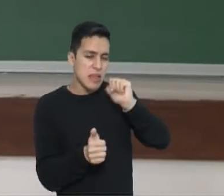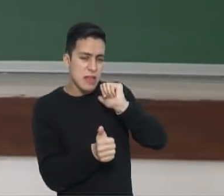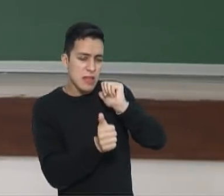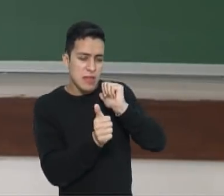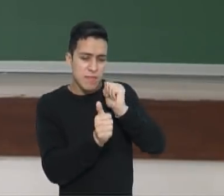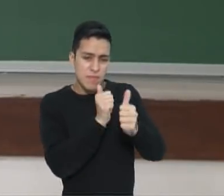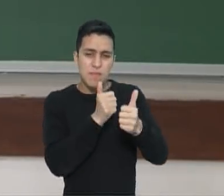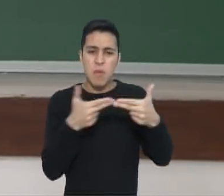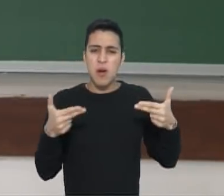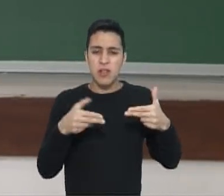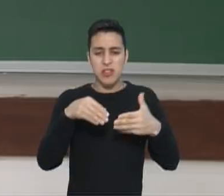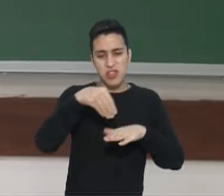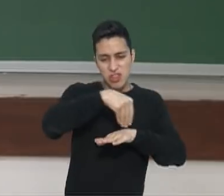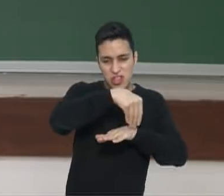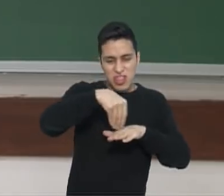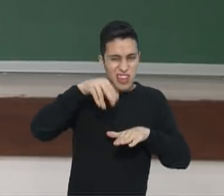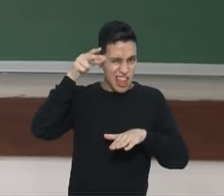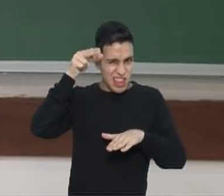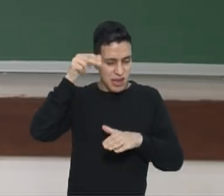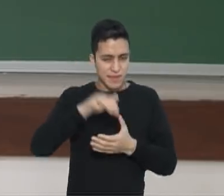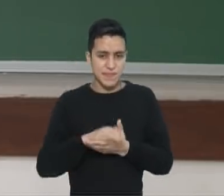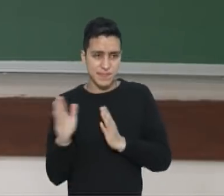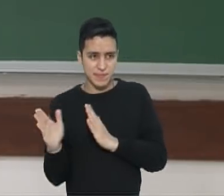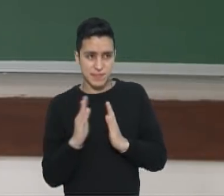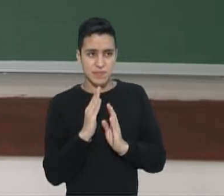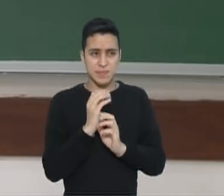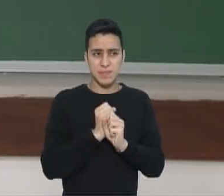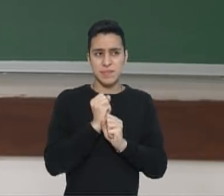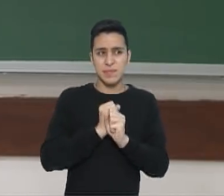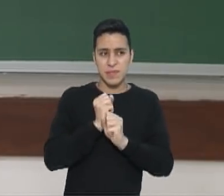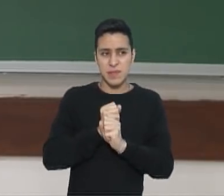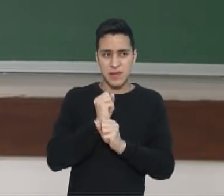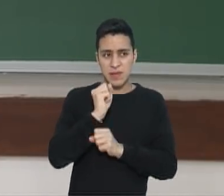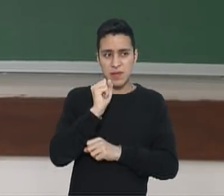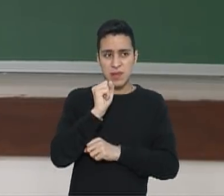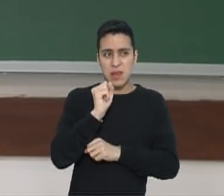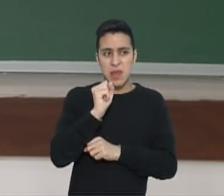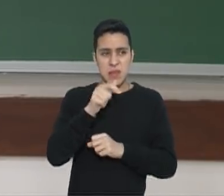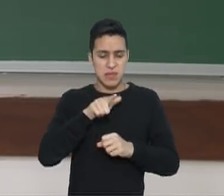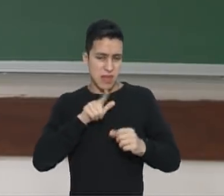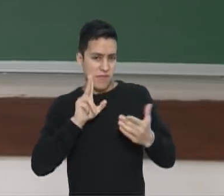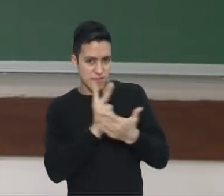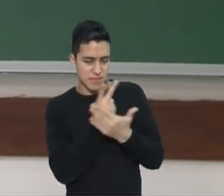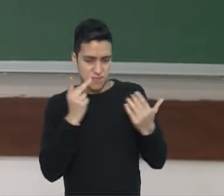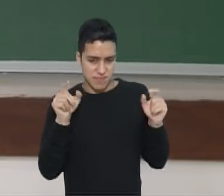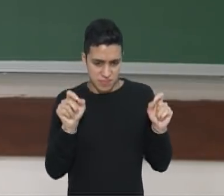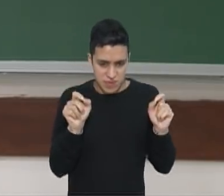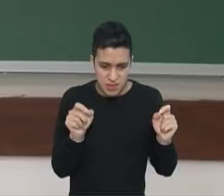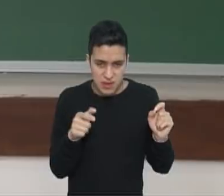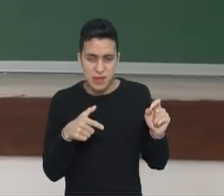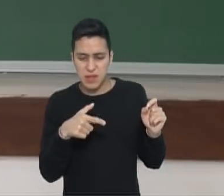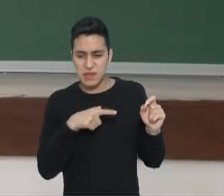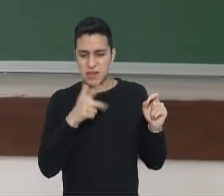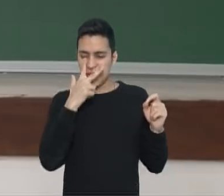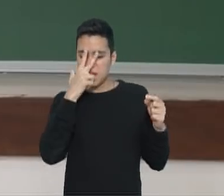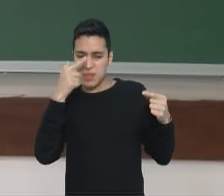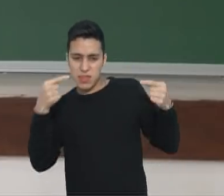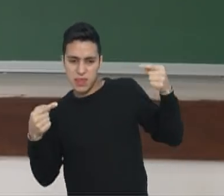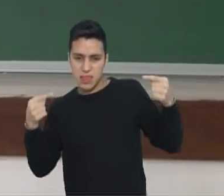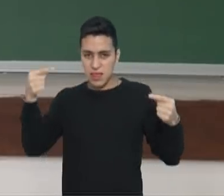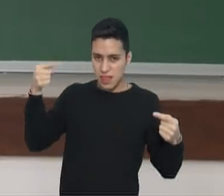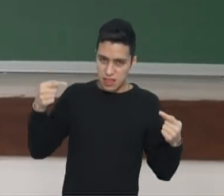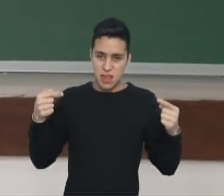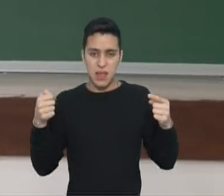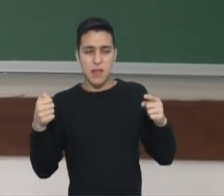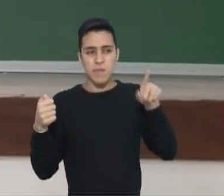particular. A princípio, em 1972, uma disputa de campeonato mundial entre os lados opostos da Guerra Fria,